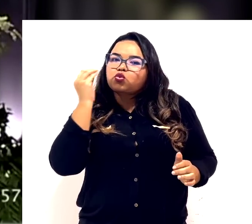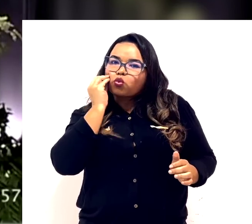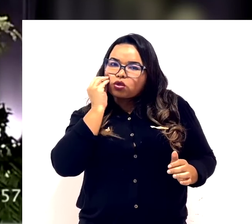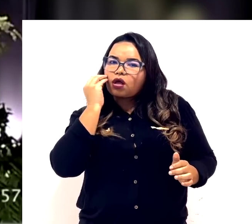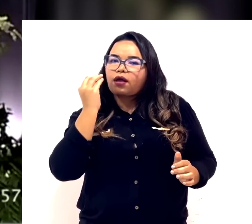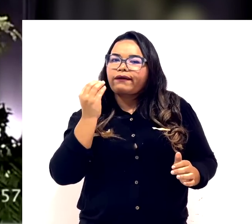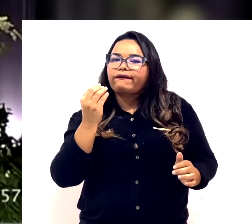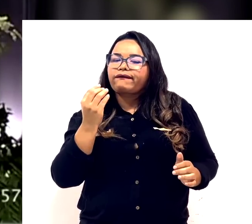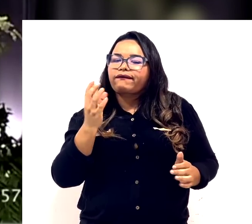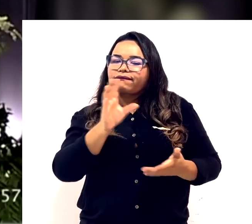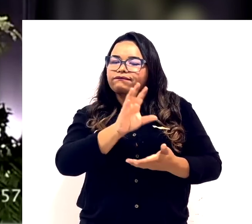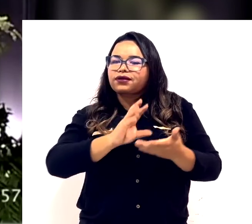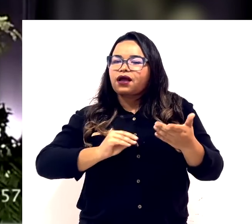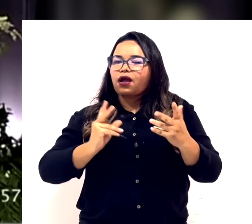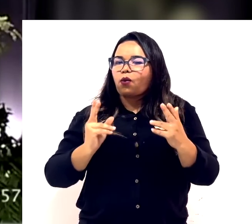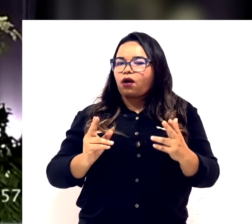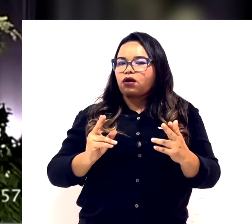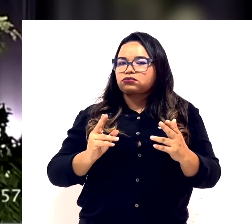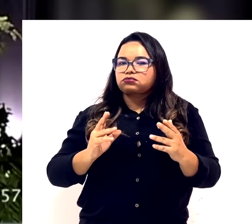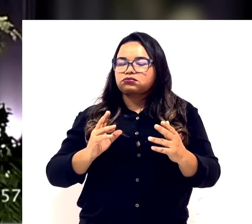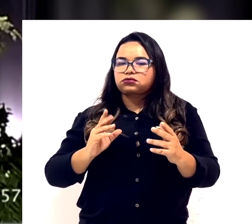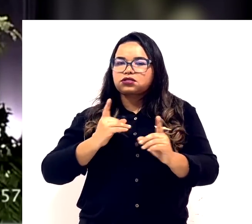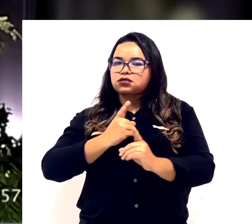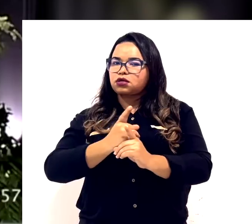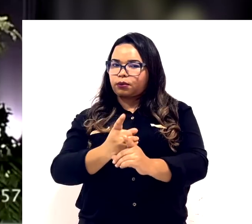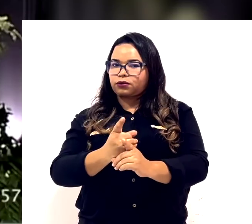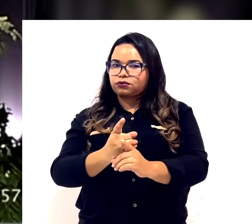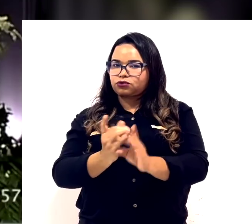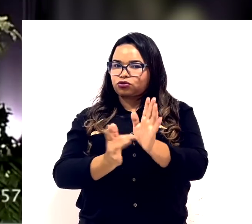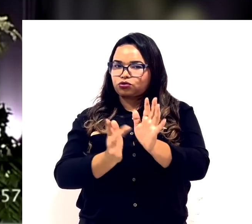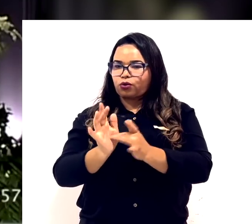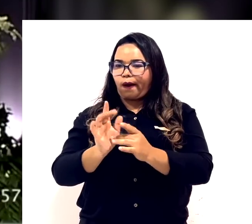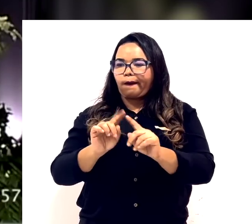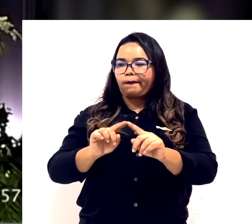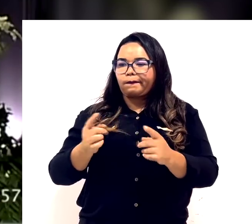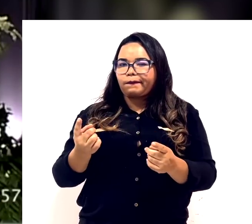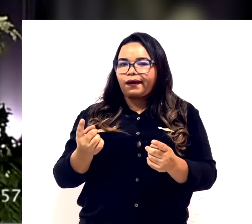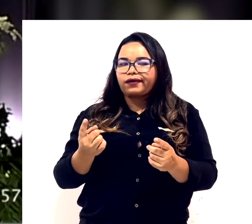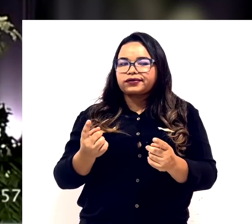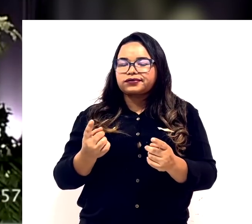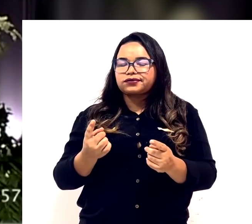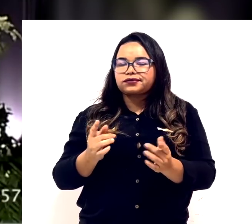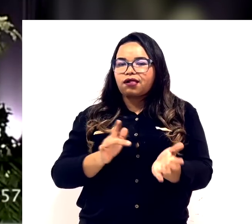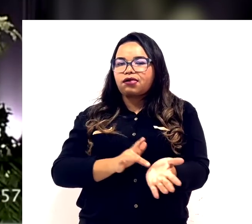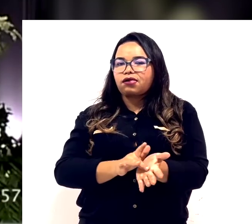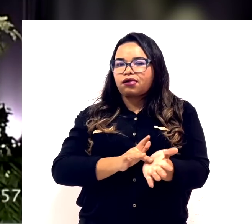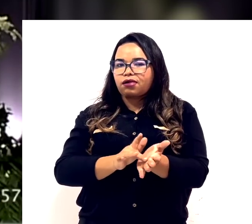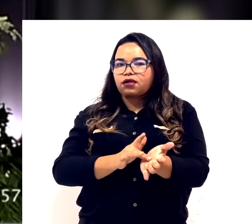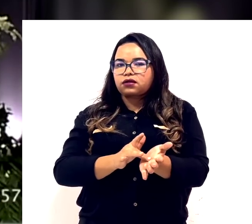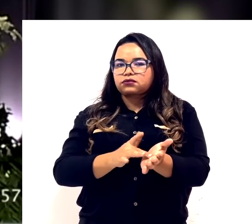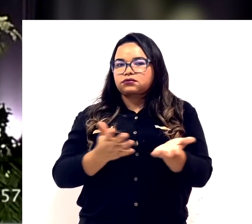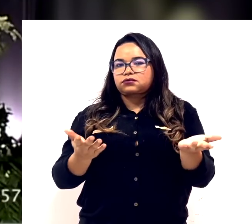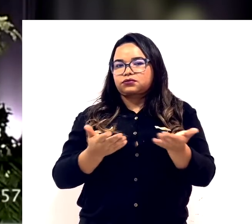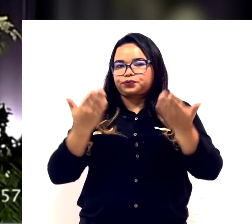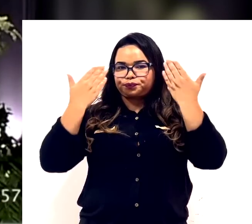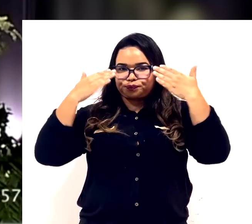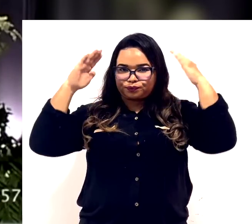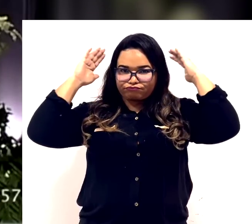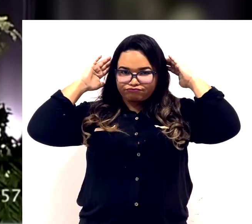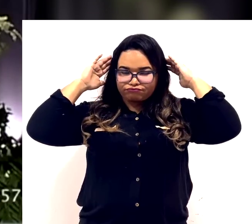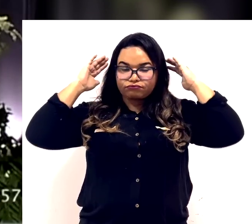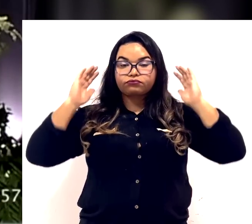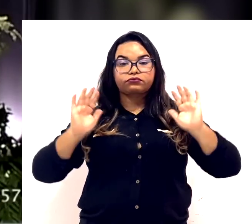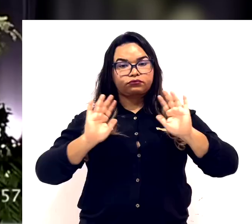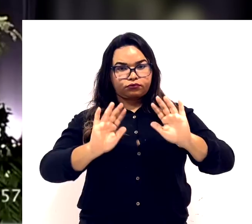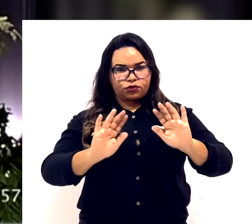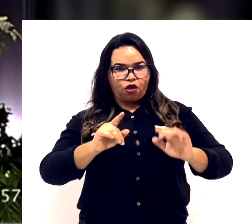E depois traiu a Jesus. O outro, você acha que é possível que ele se faça passar por discípulo, mas